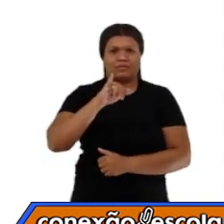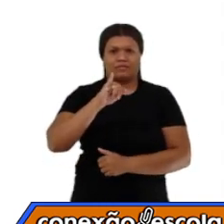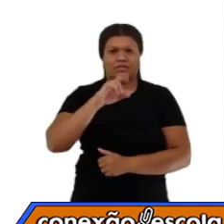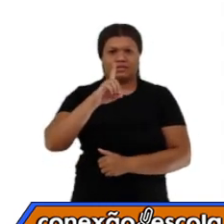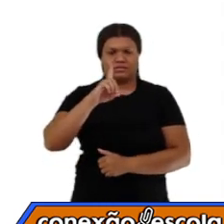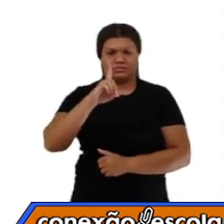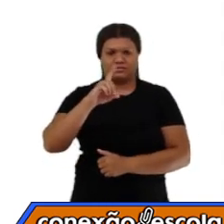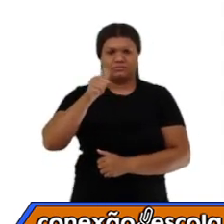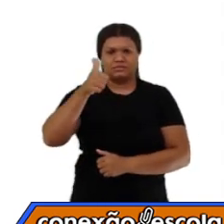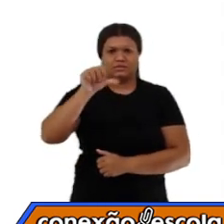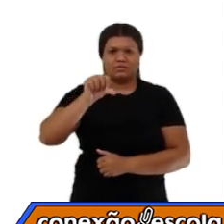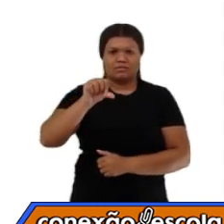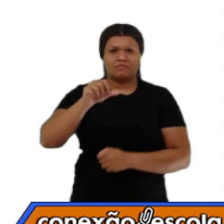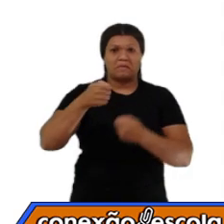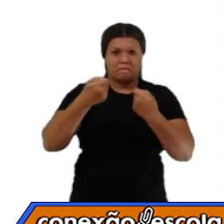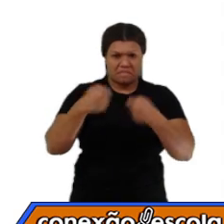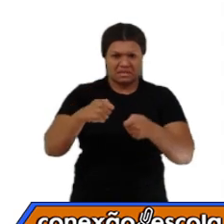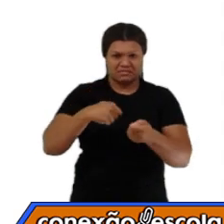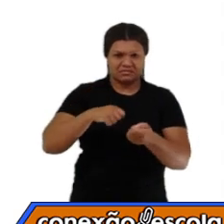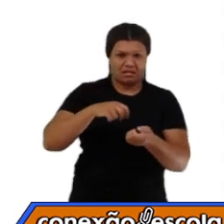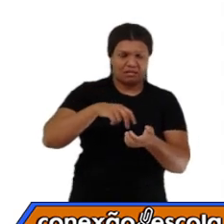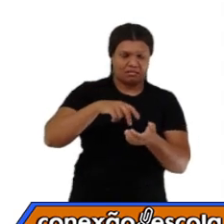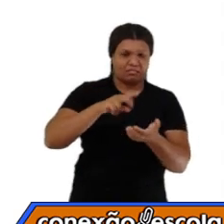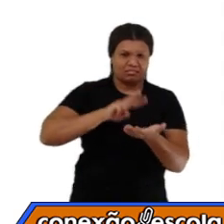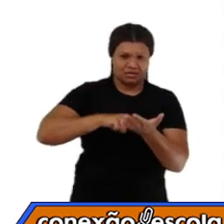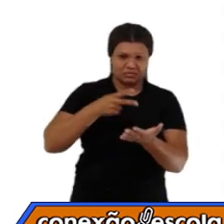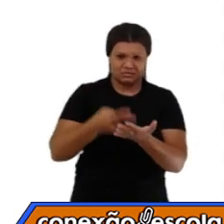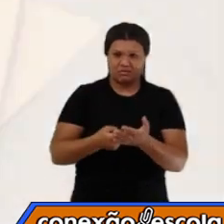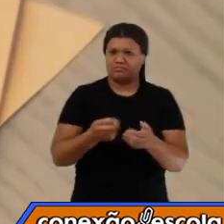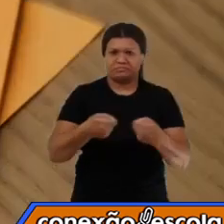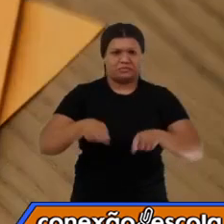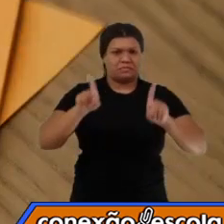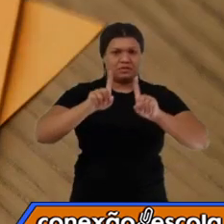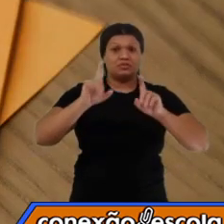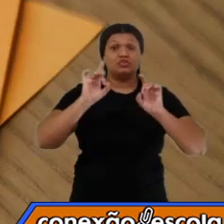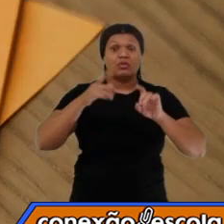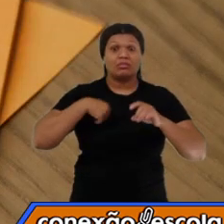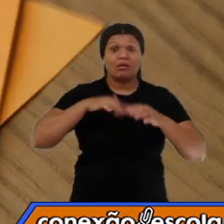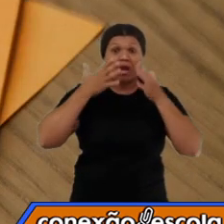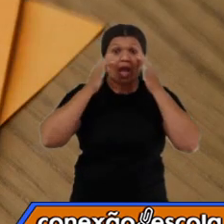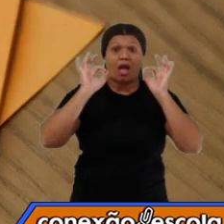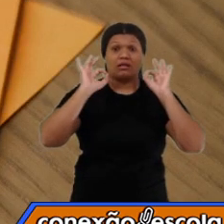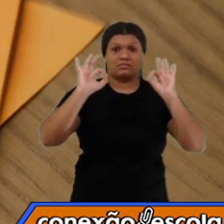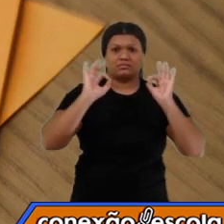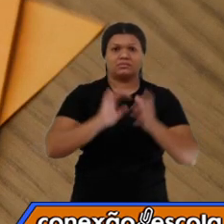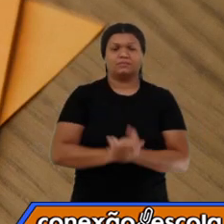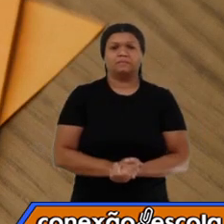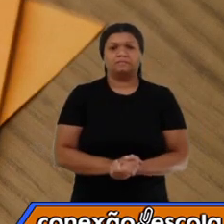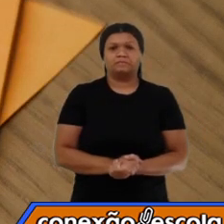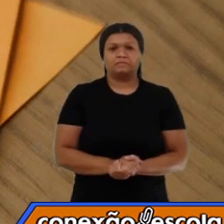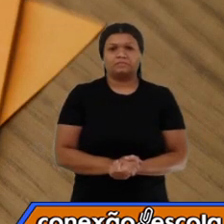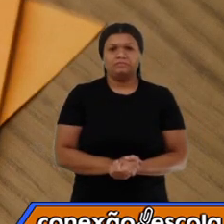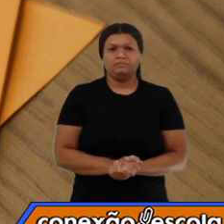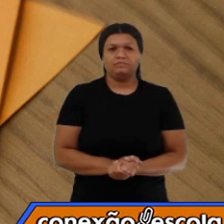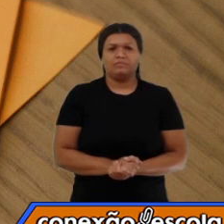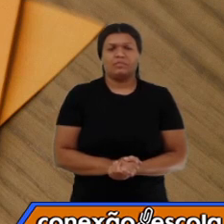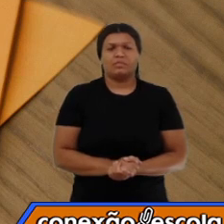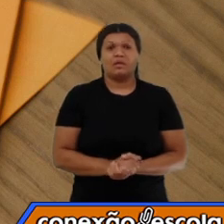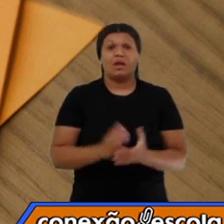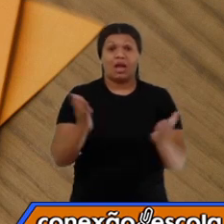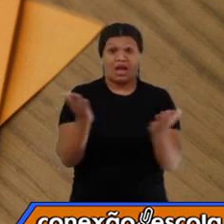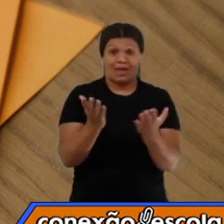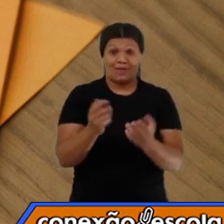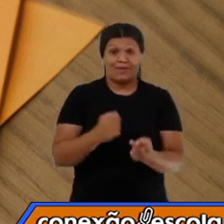Google Tradutor? Não precisa. É só a gente ficar bem esperto. Vamos lá? Olha só,